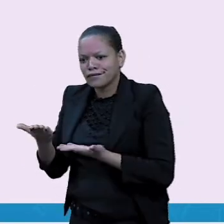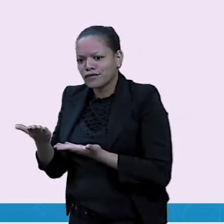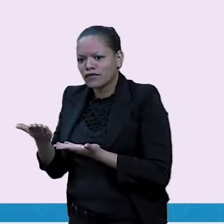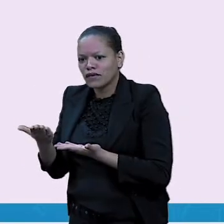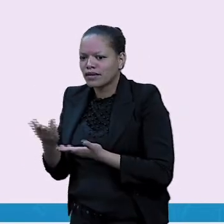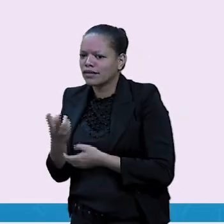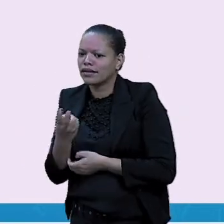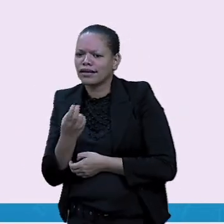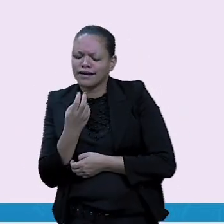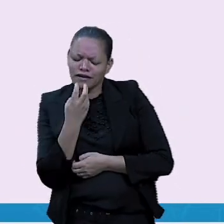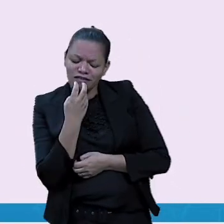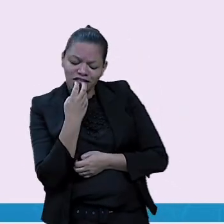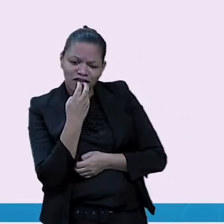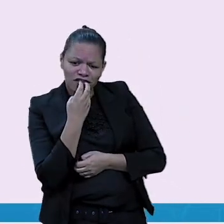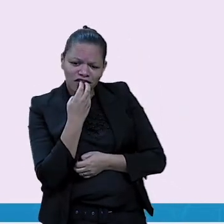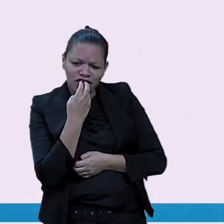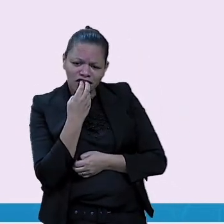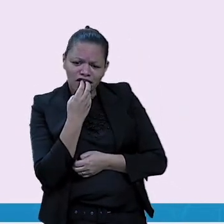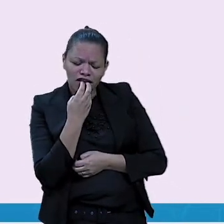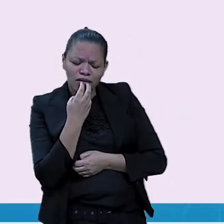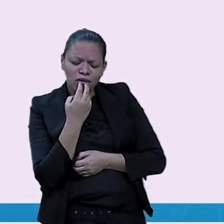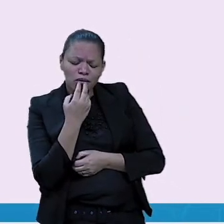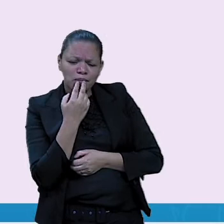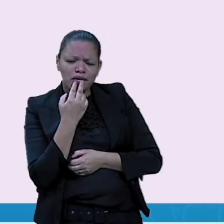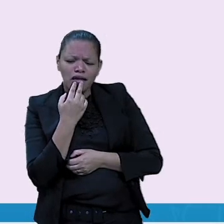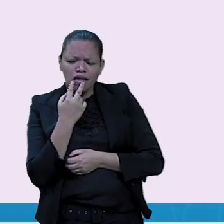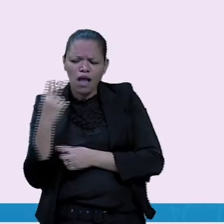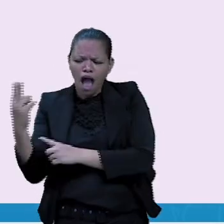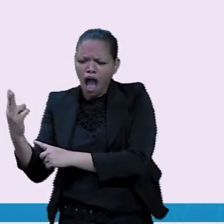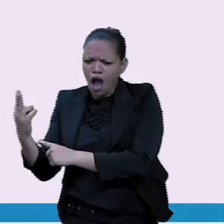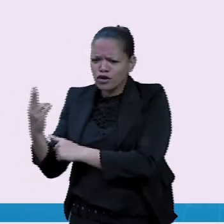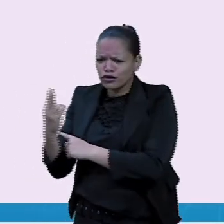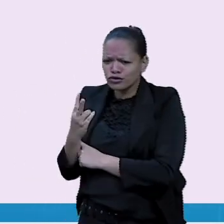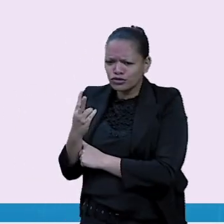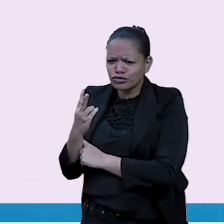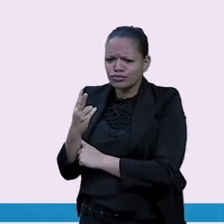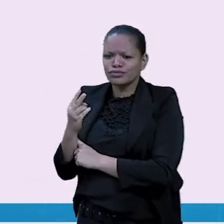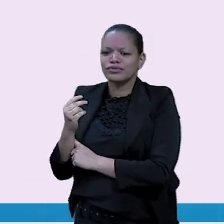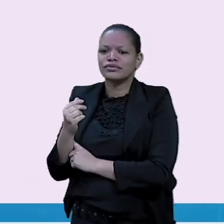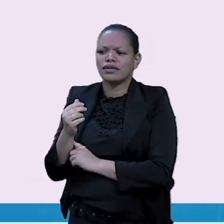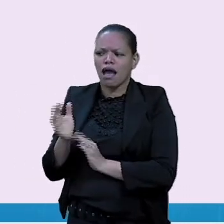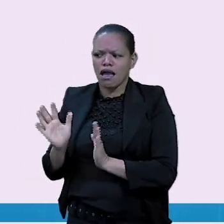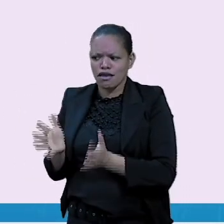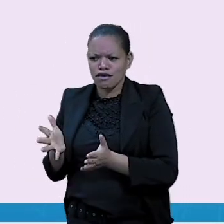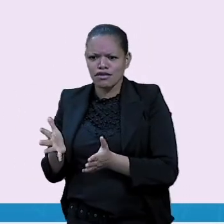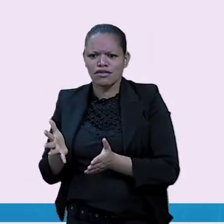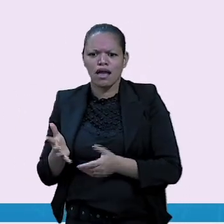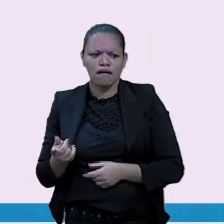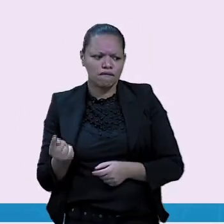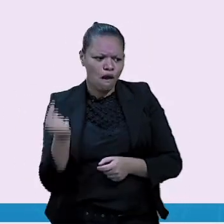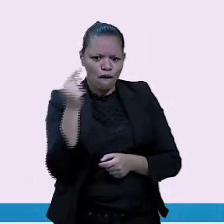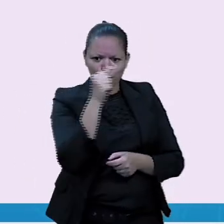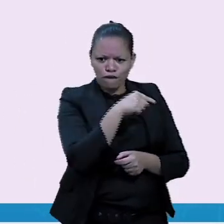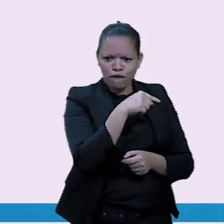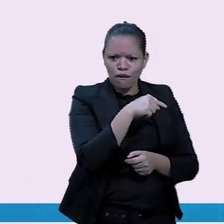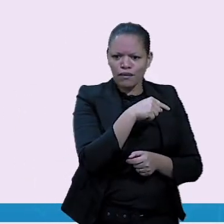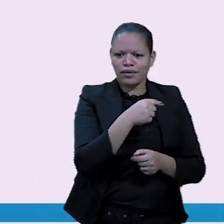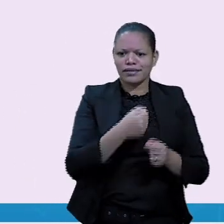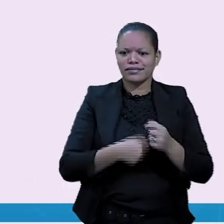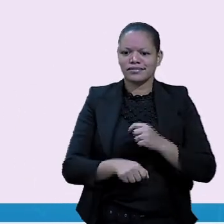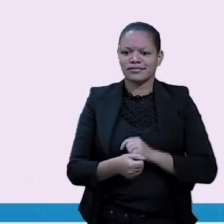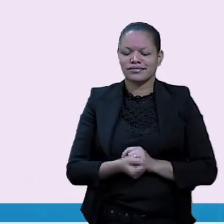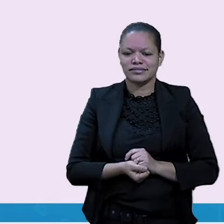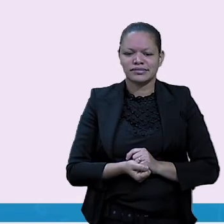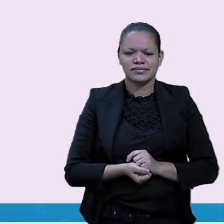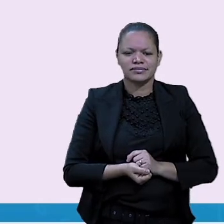ele pediu socorro e pediu para ele jogar a boia, ele falou, é para já, Chico, eu vou lá. Agora, no terceiro quadrinho, o que